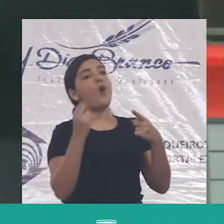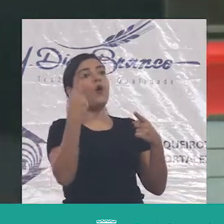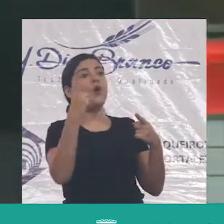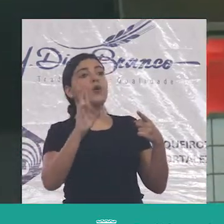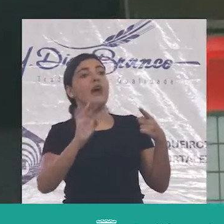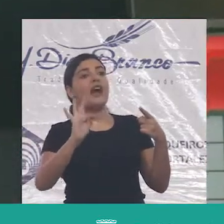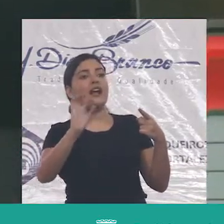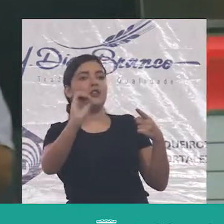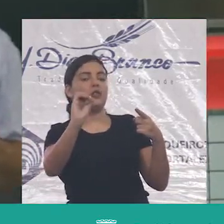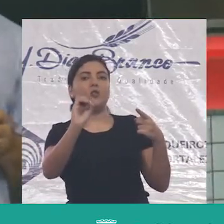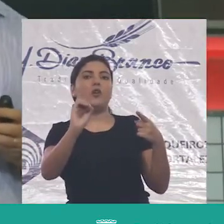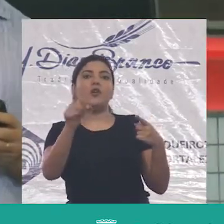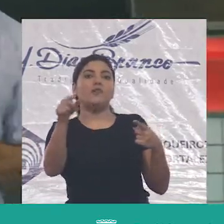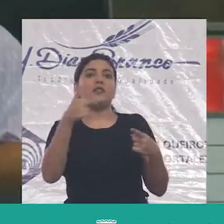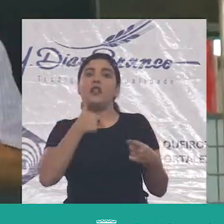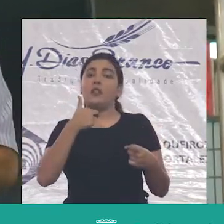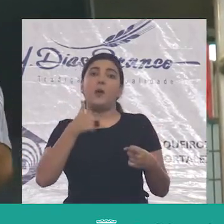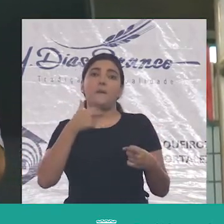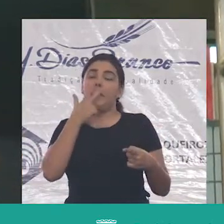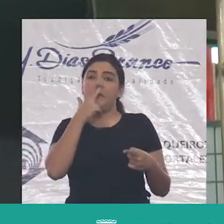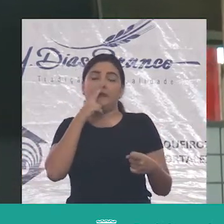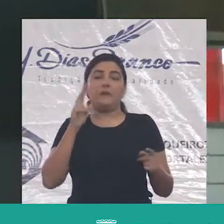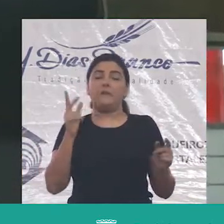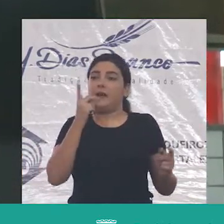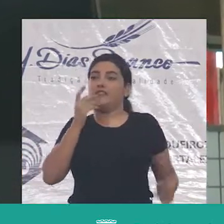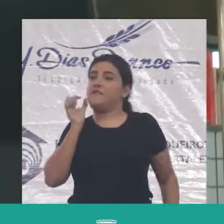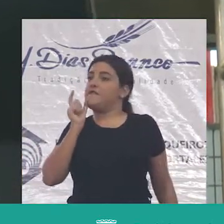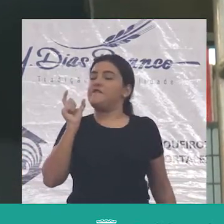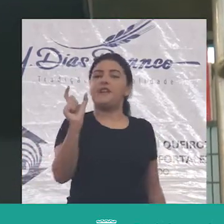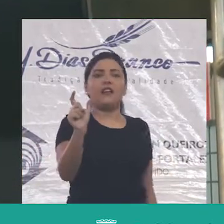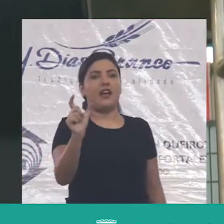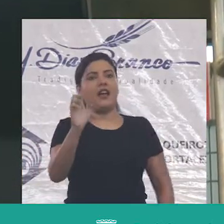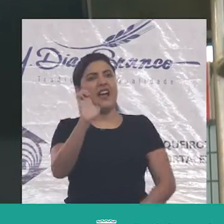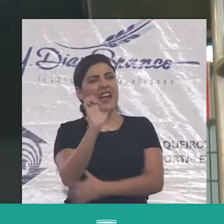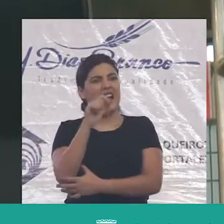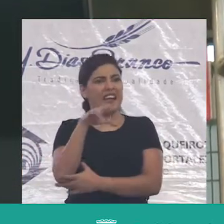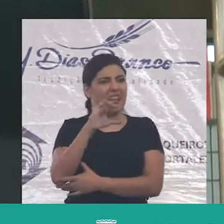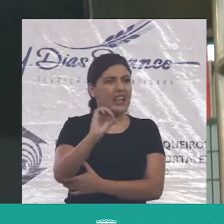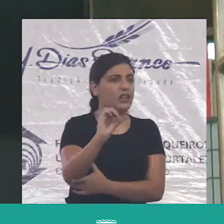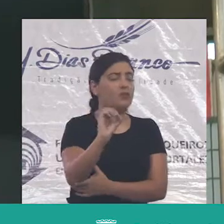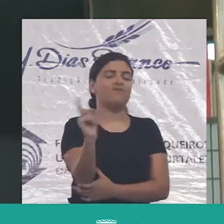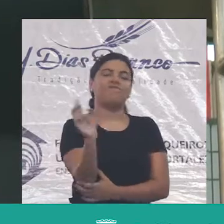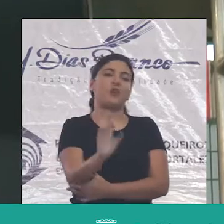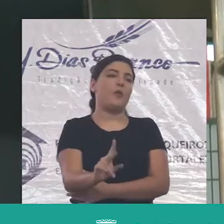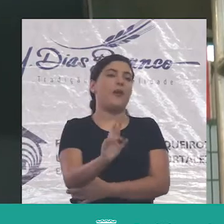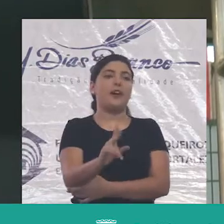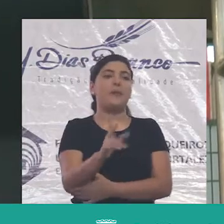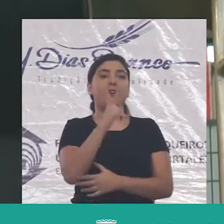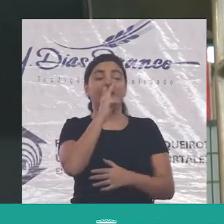regular, você não pode pressupor que o triângulo seja equilátero. Não pode.